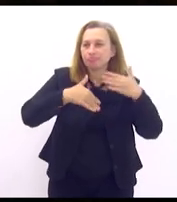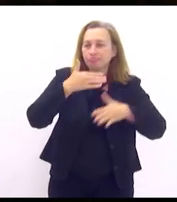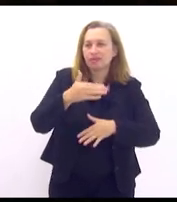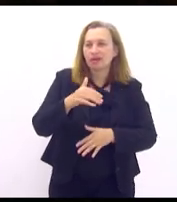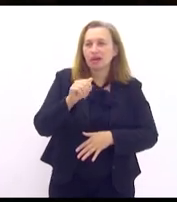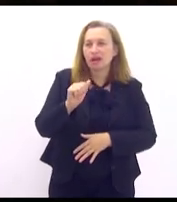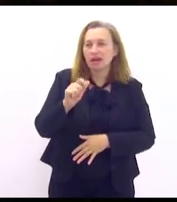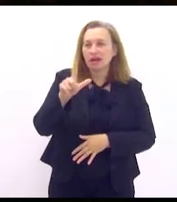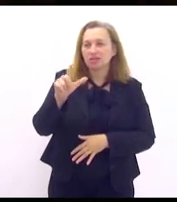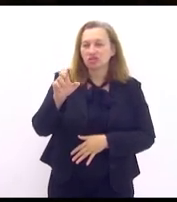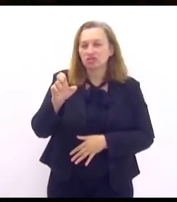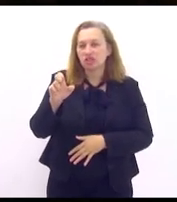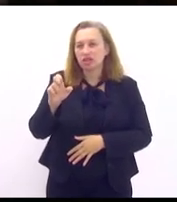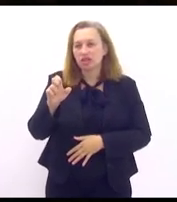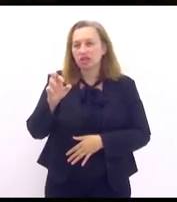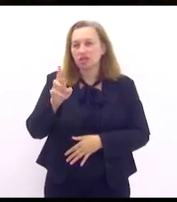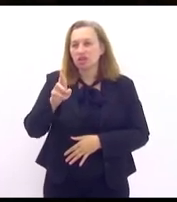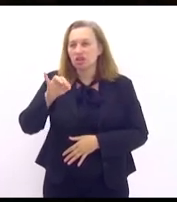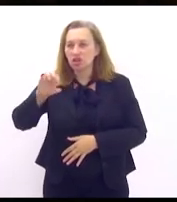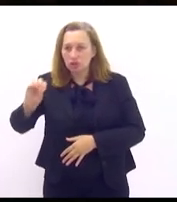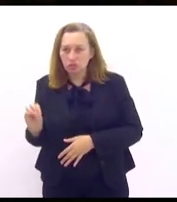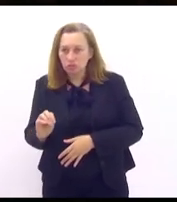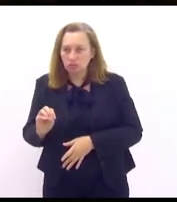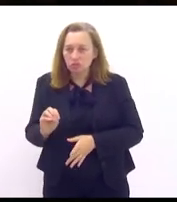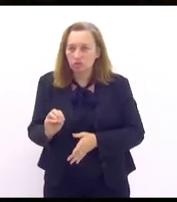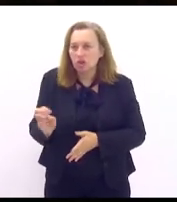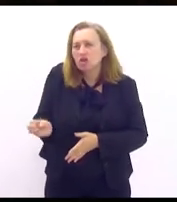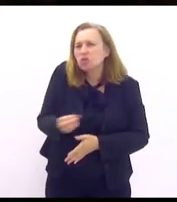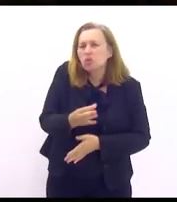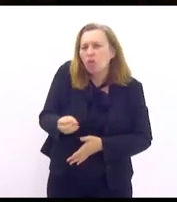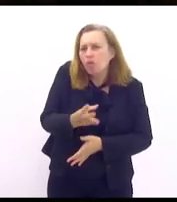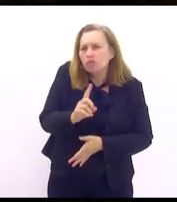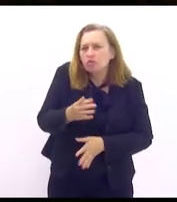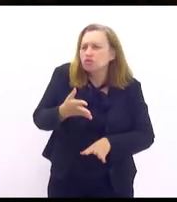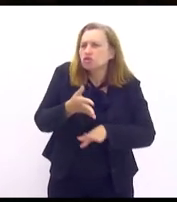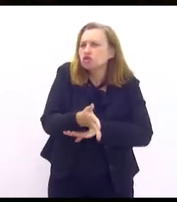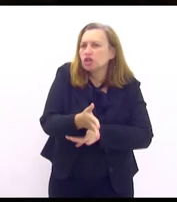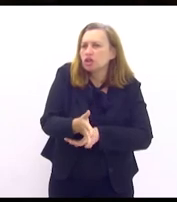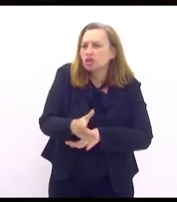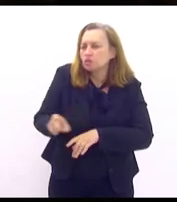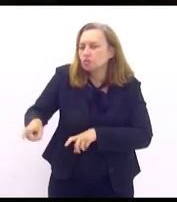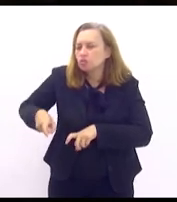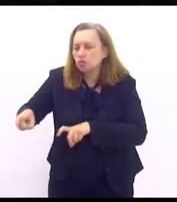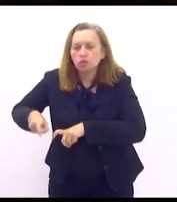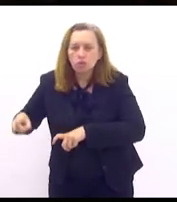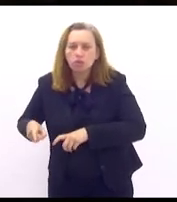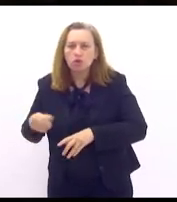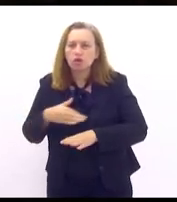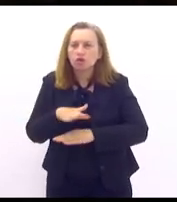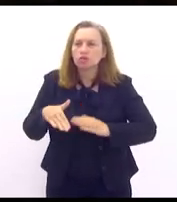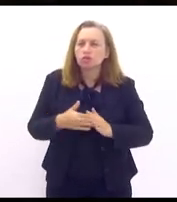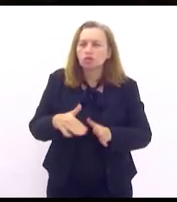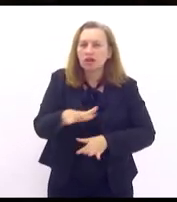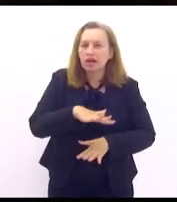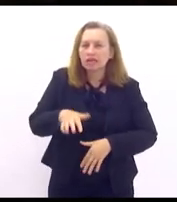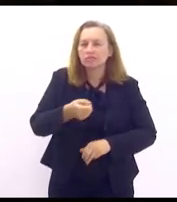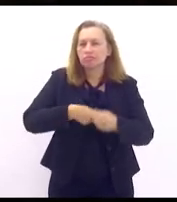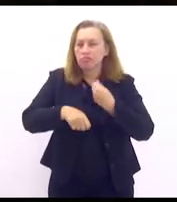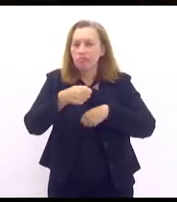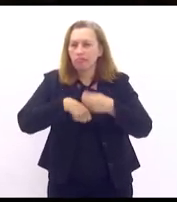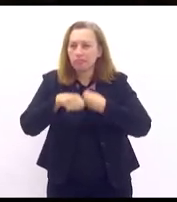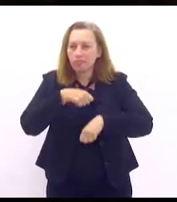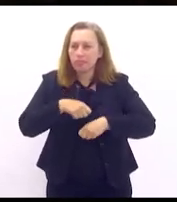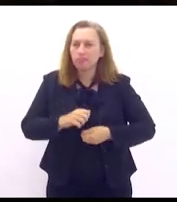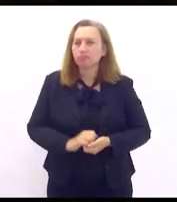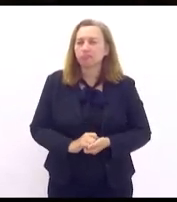AGRIO é muito incipiente ainda, não chega no interior, não chega em todos os setores da economia. E